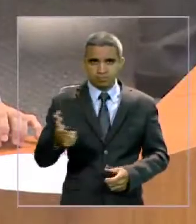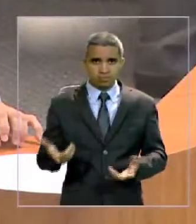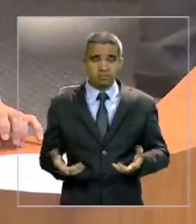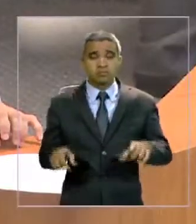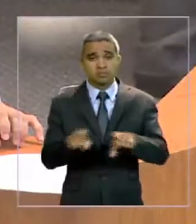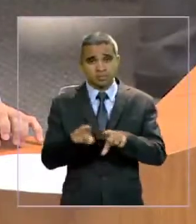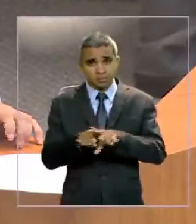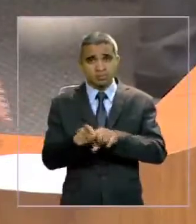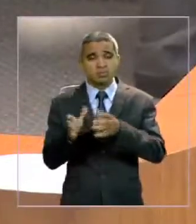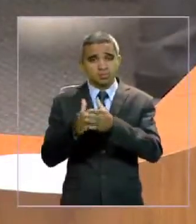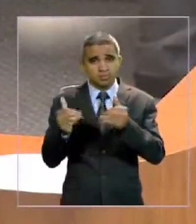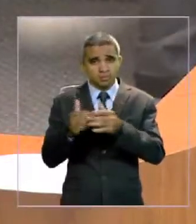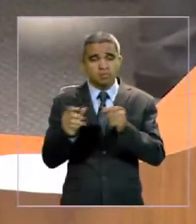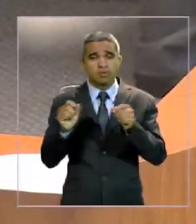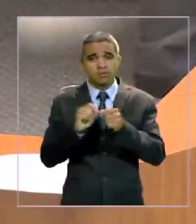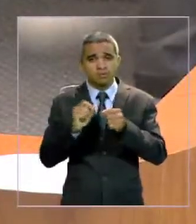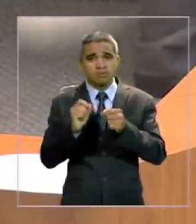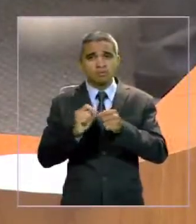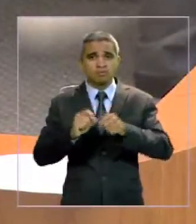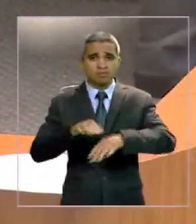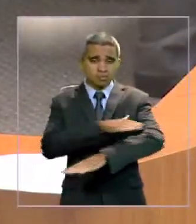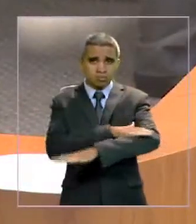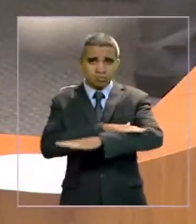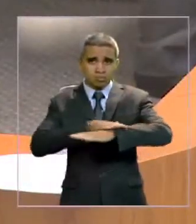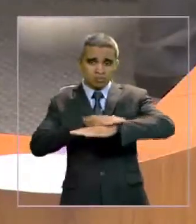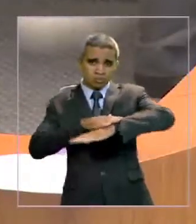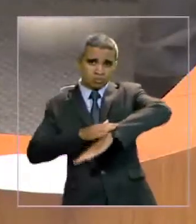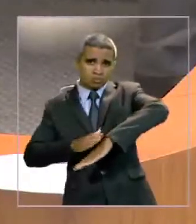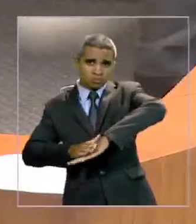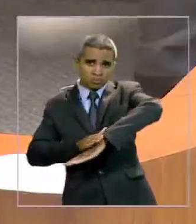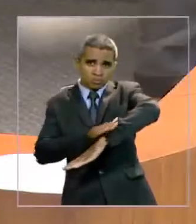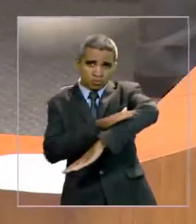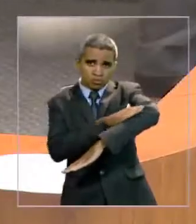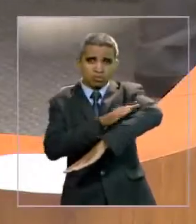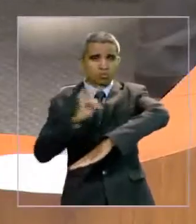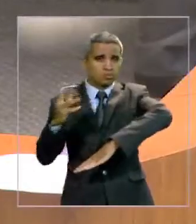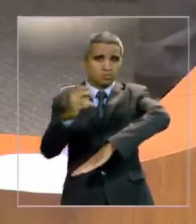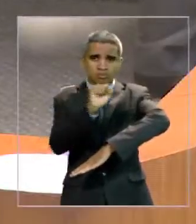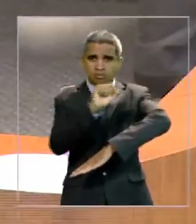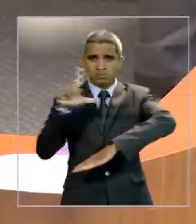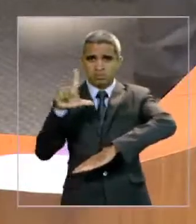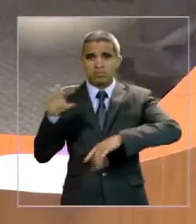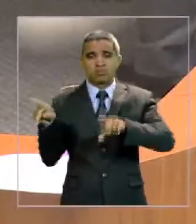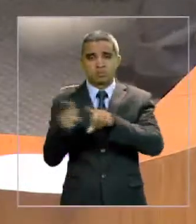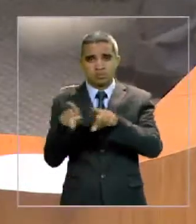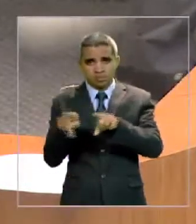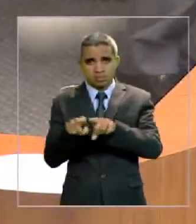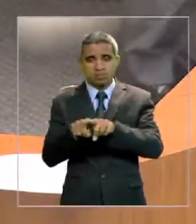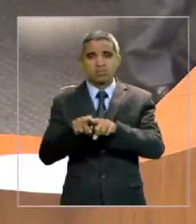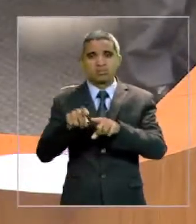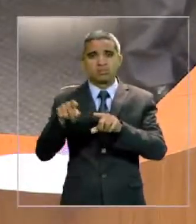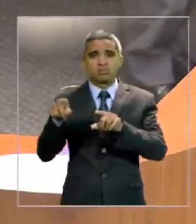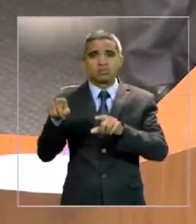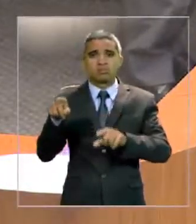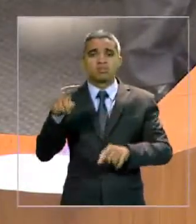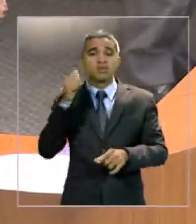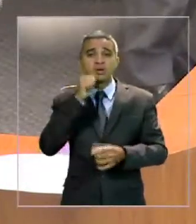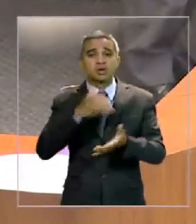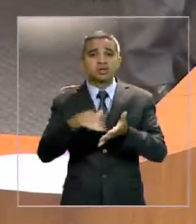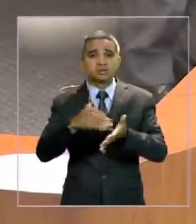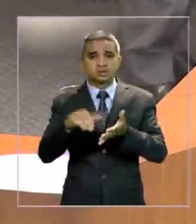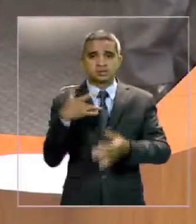por perguntas em busca de atenção do que a Prefeitura de São Luís tem feito, ou que